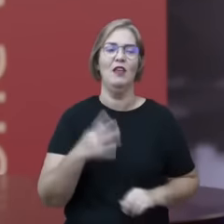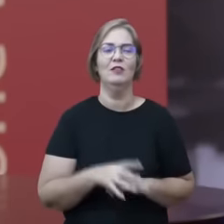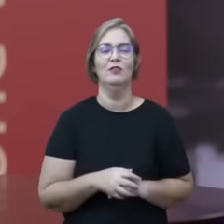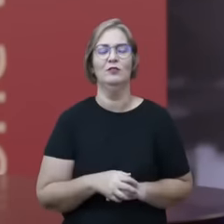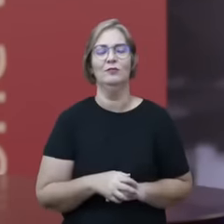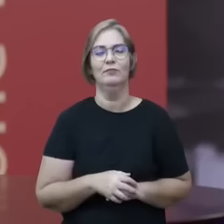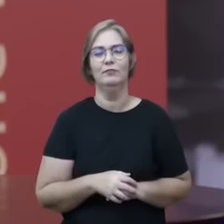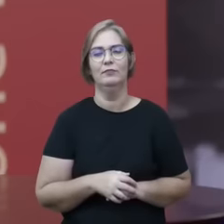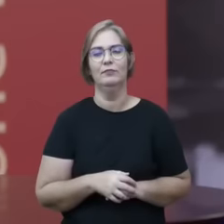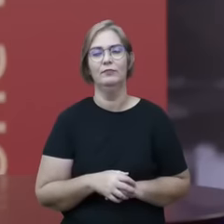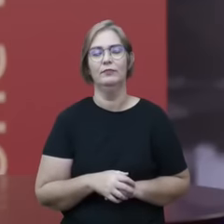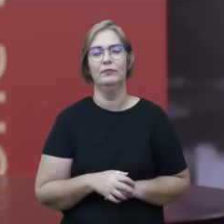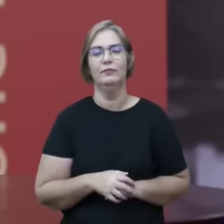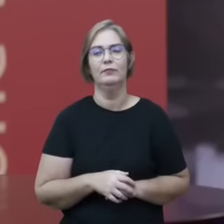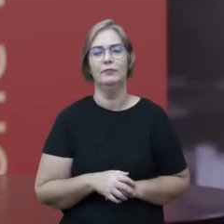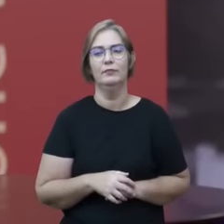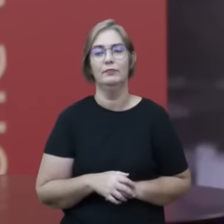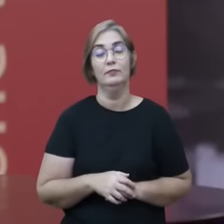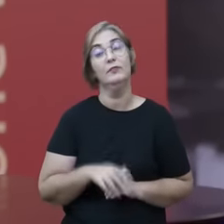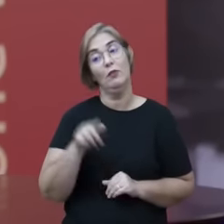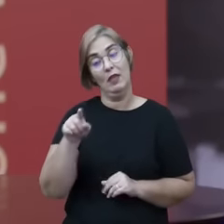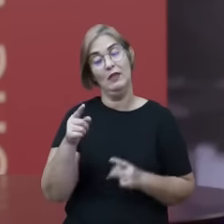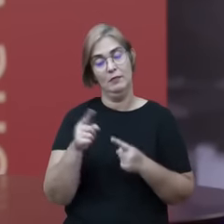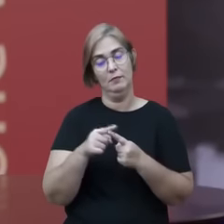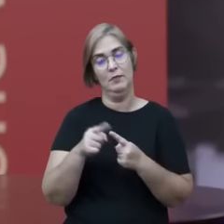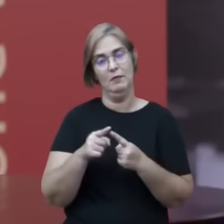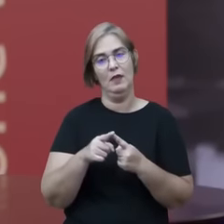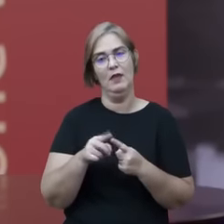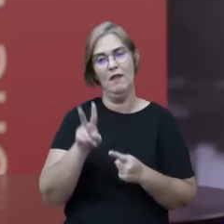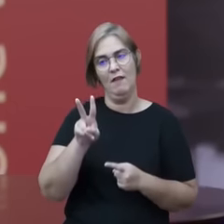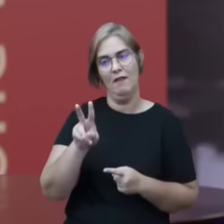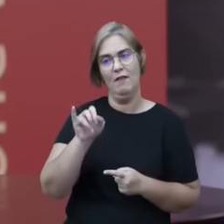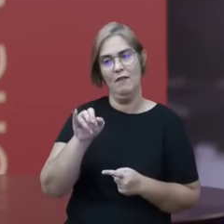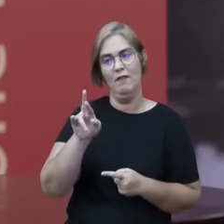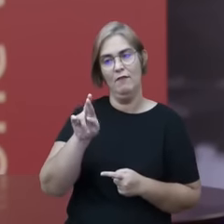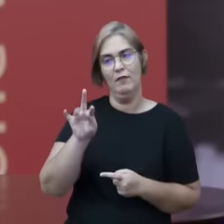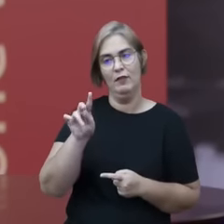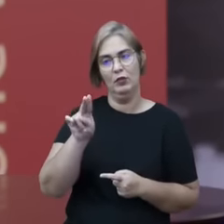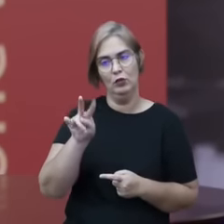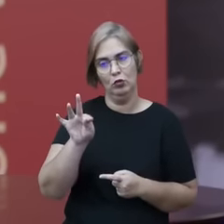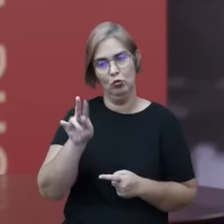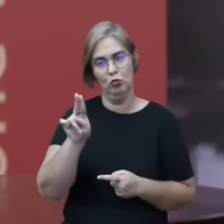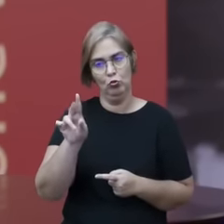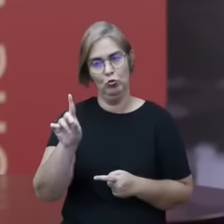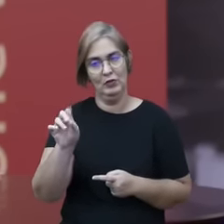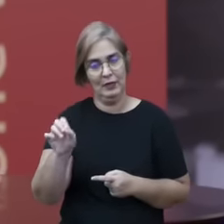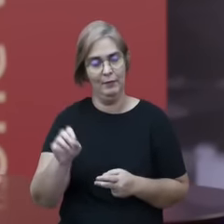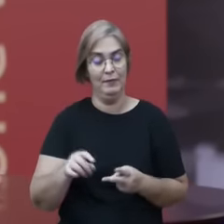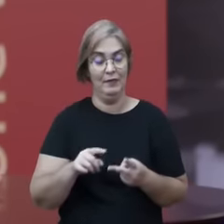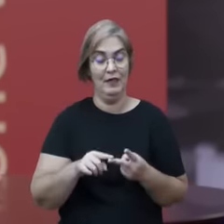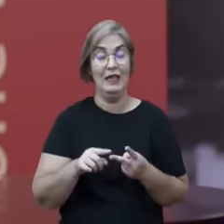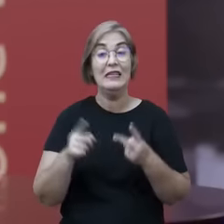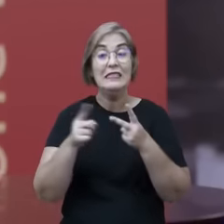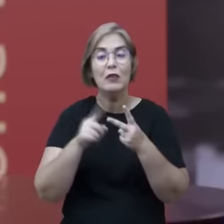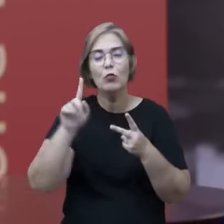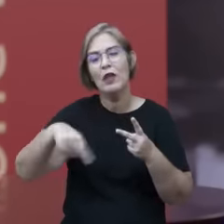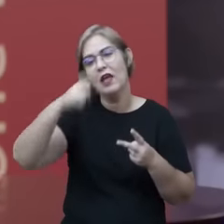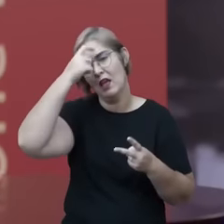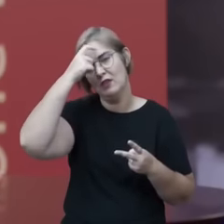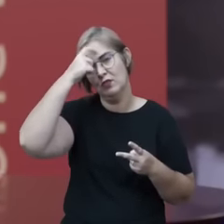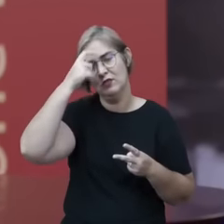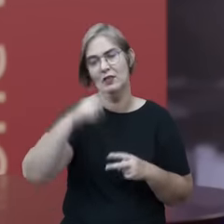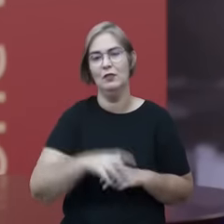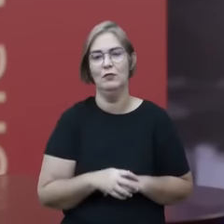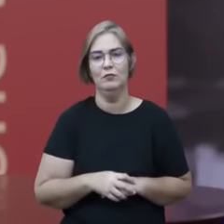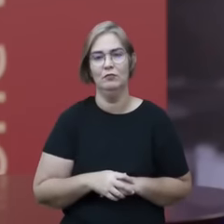Eh, então essa é a primeira, né, virtude e a segunda virtude é o raciocínio, que nos ensina os limites justamente